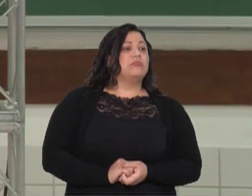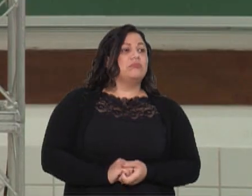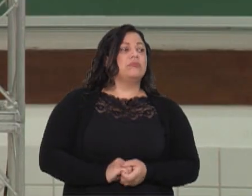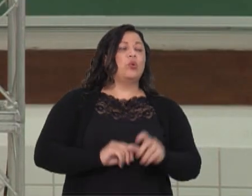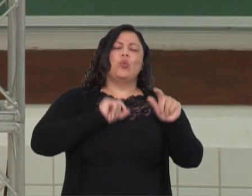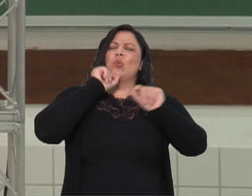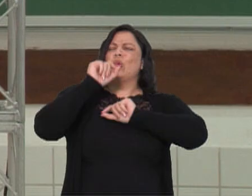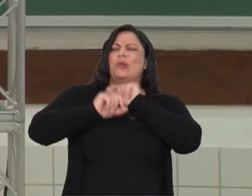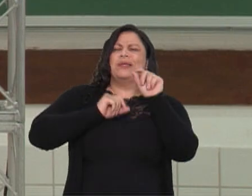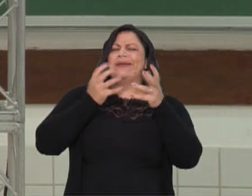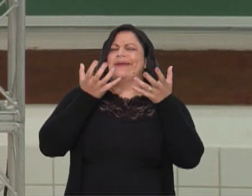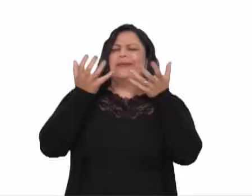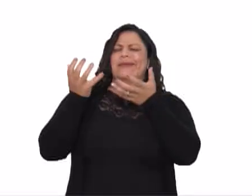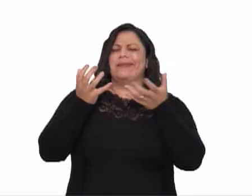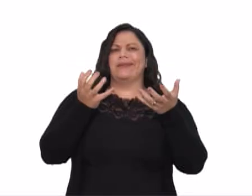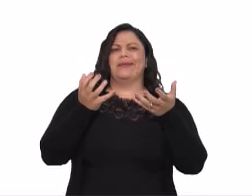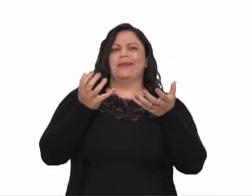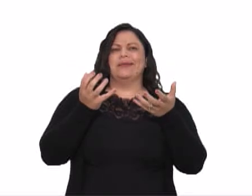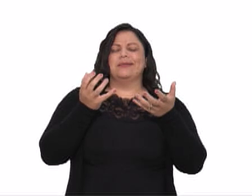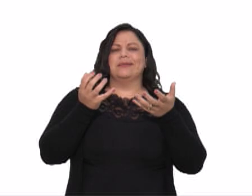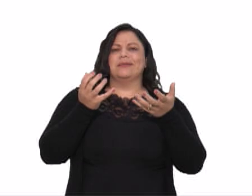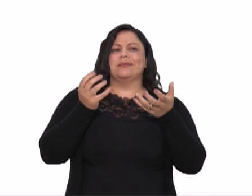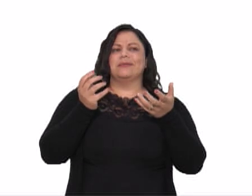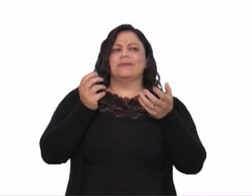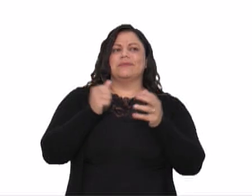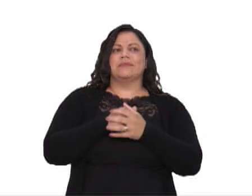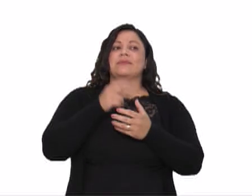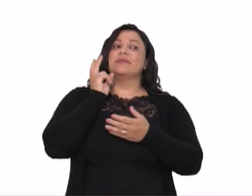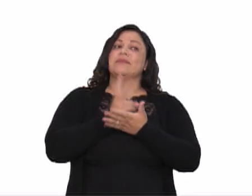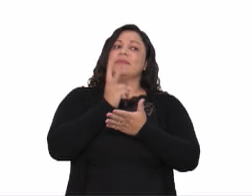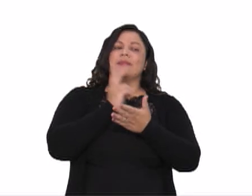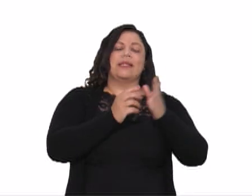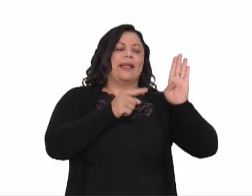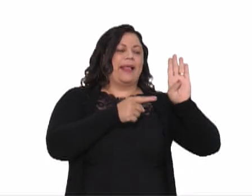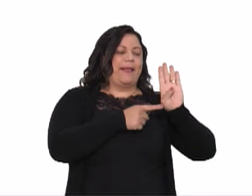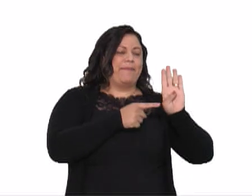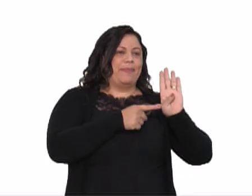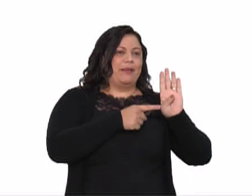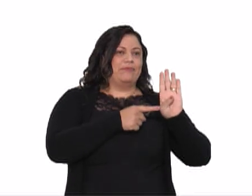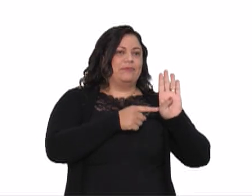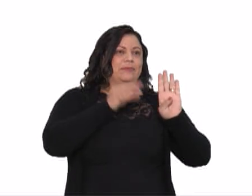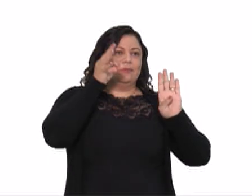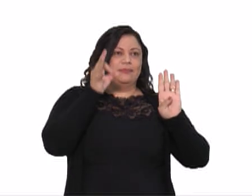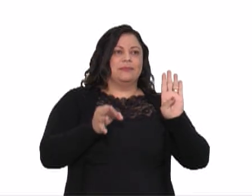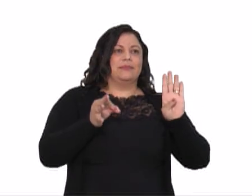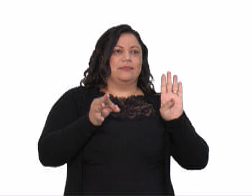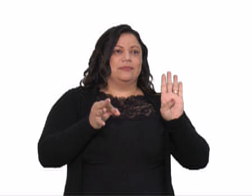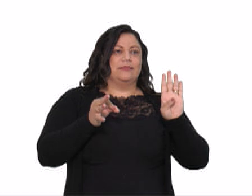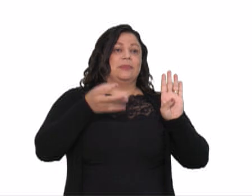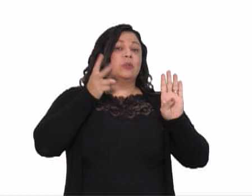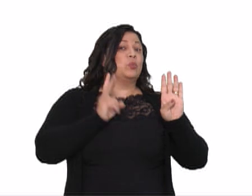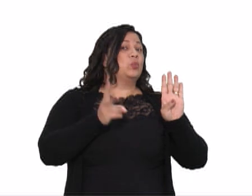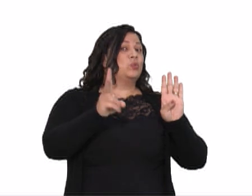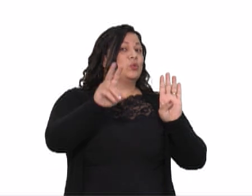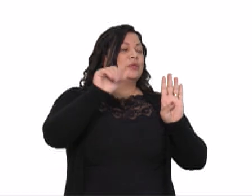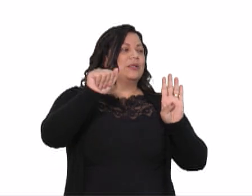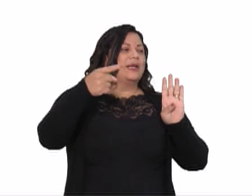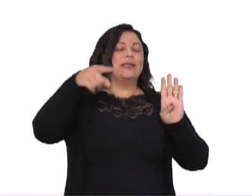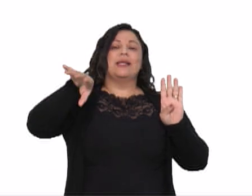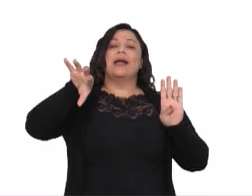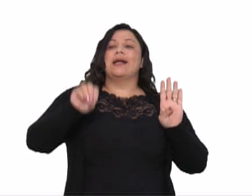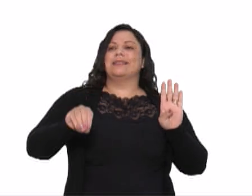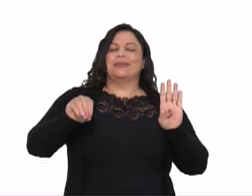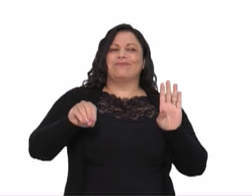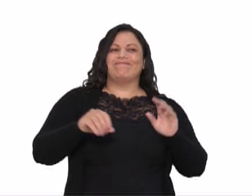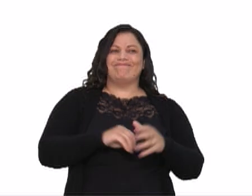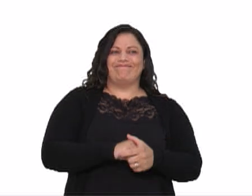ele quis fazer aqui? Quis dar a ideia de continuidade de ação. Vejam bem, por quê? Citação incompleta, pessoal,